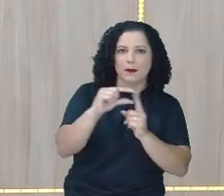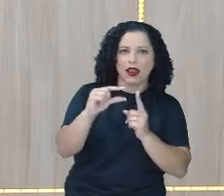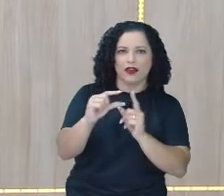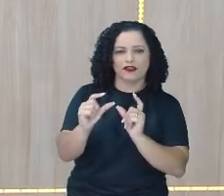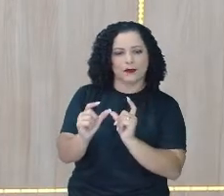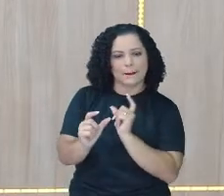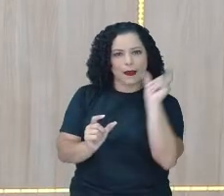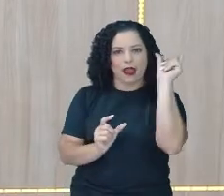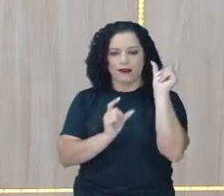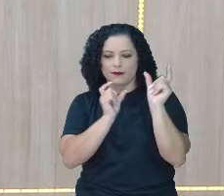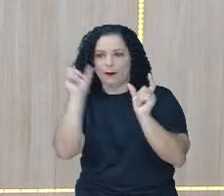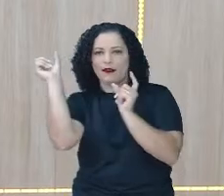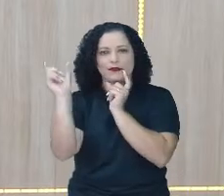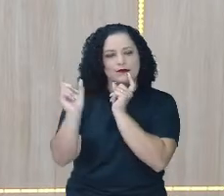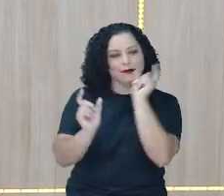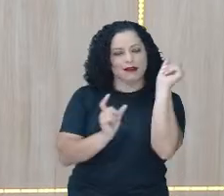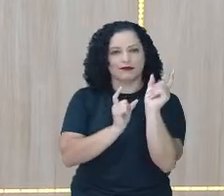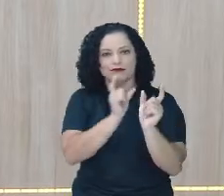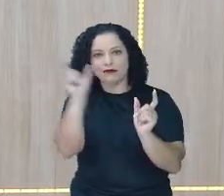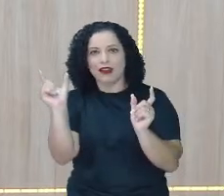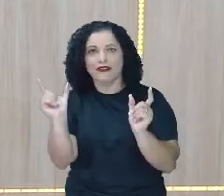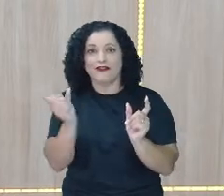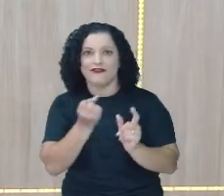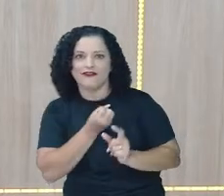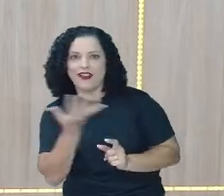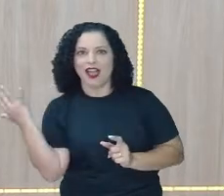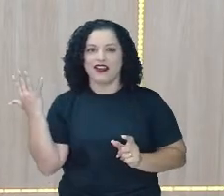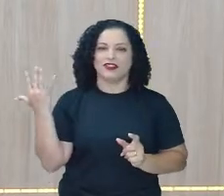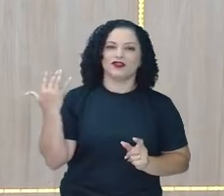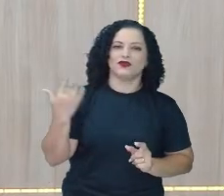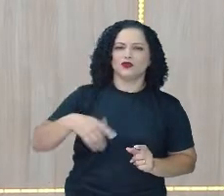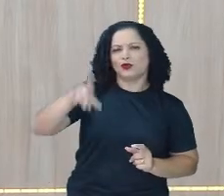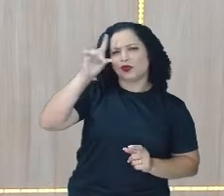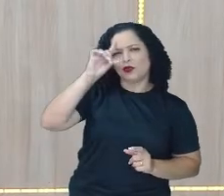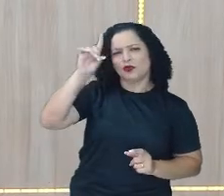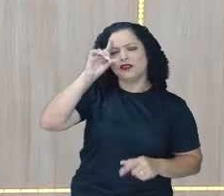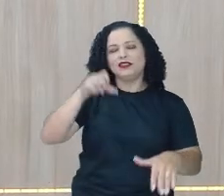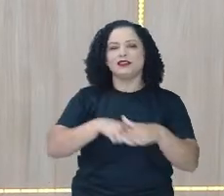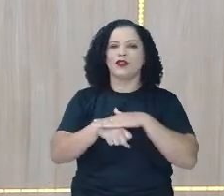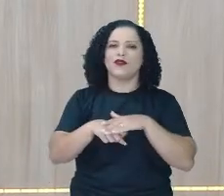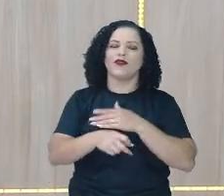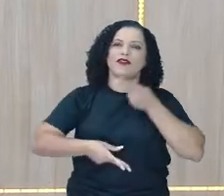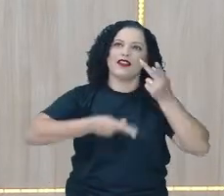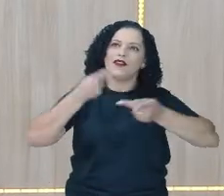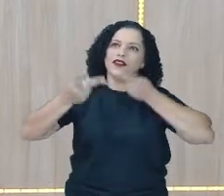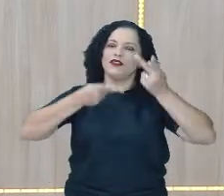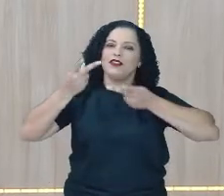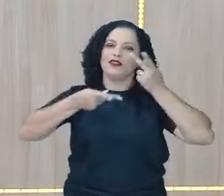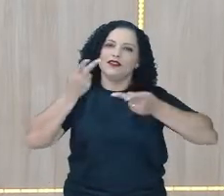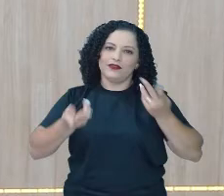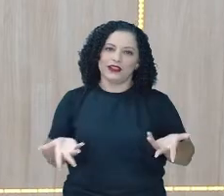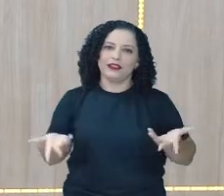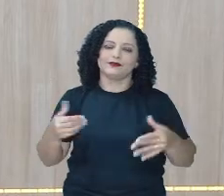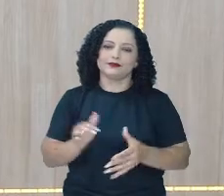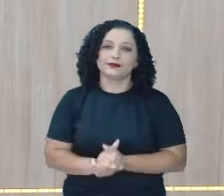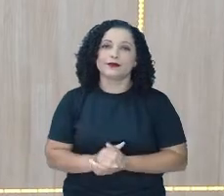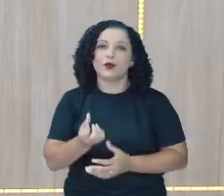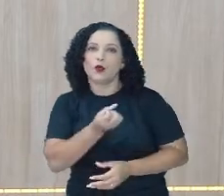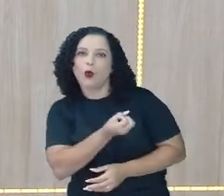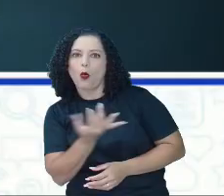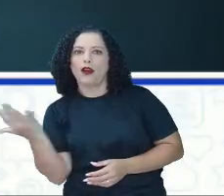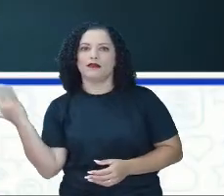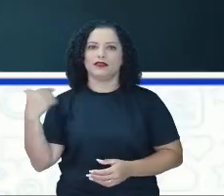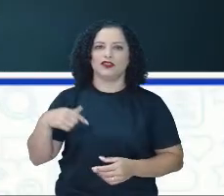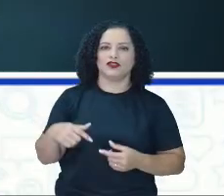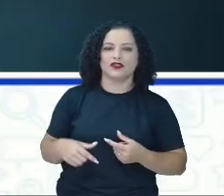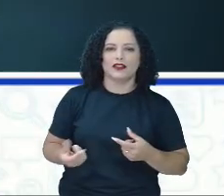nós falamos. Né? Quando eu vejo, estou com a garganta doendo e outros colegas de trabalho também. Então, quantas palavras nós